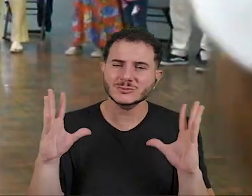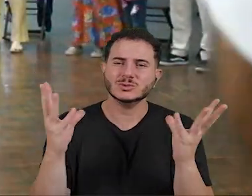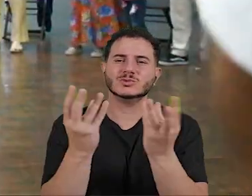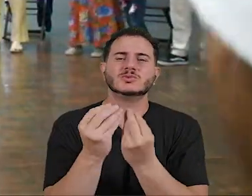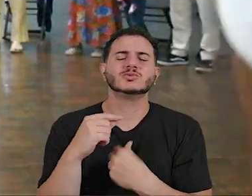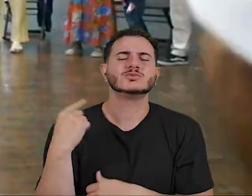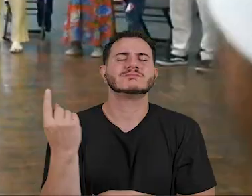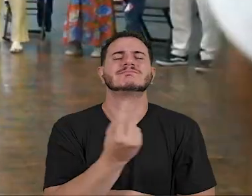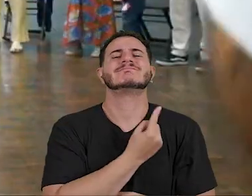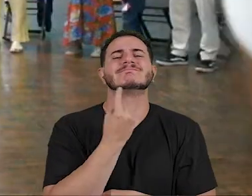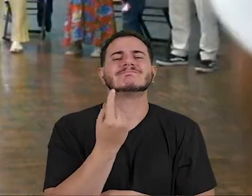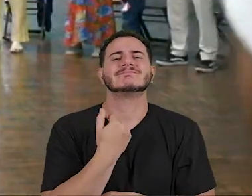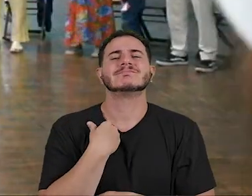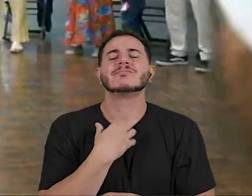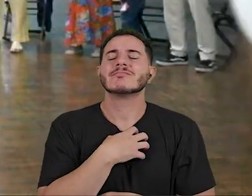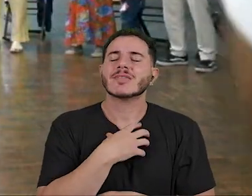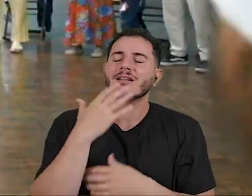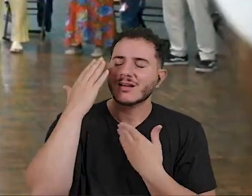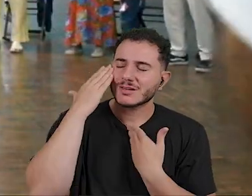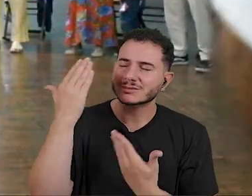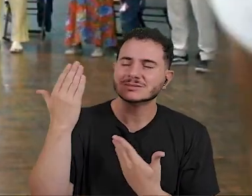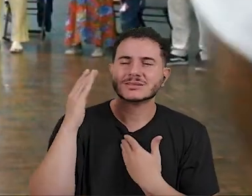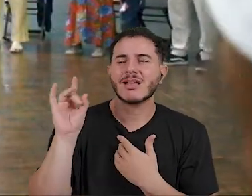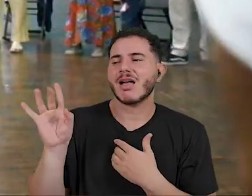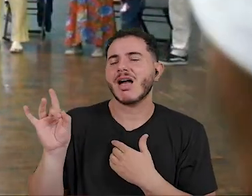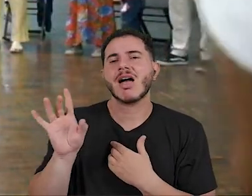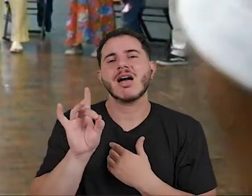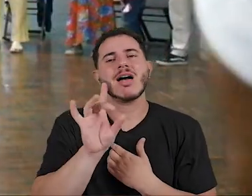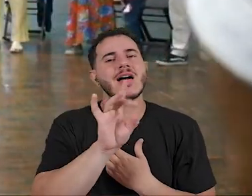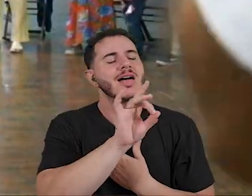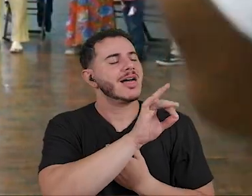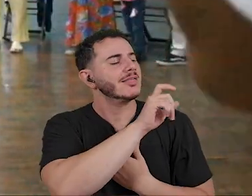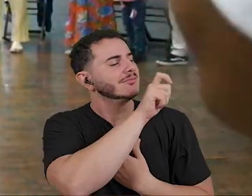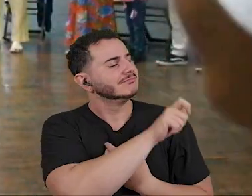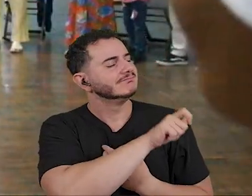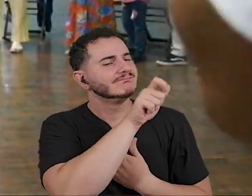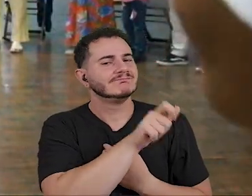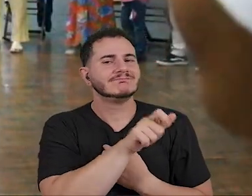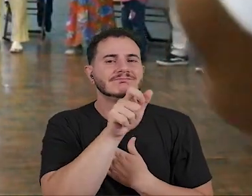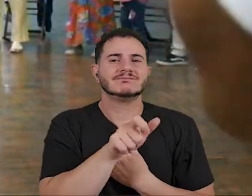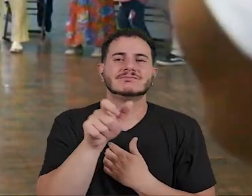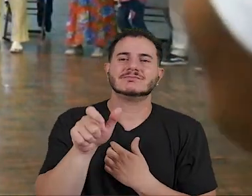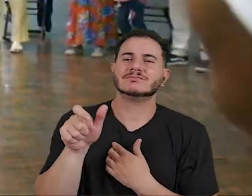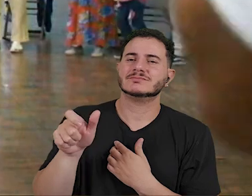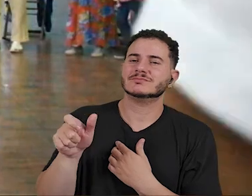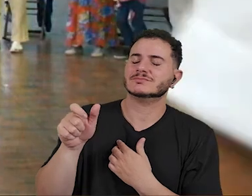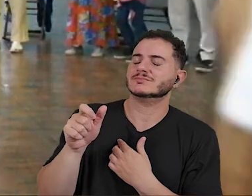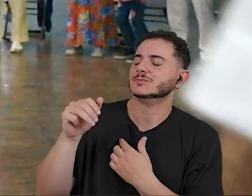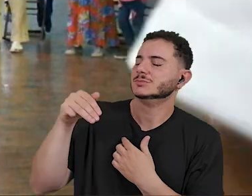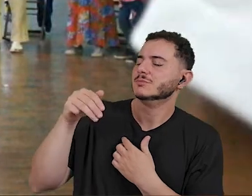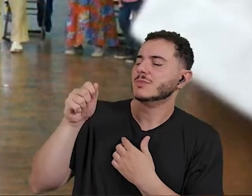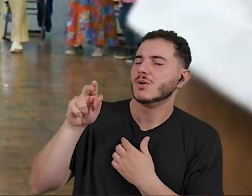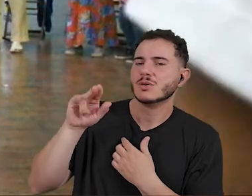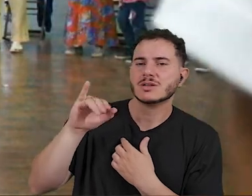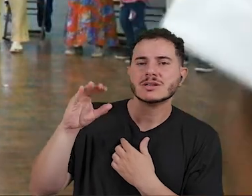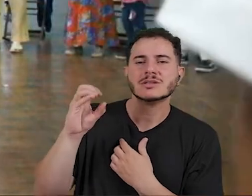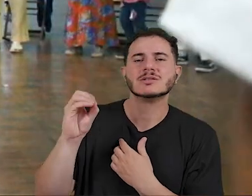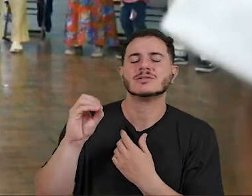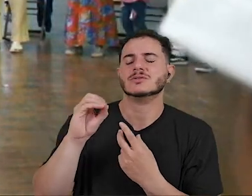Maurício, Chico, Manuela, o presidente, o Walter Filho, infelizmente a